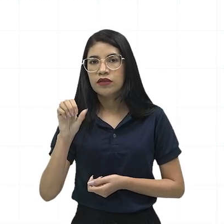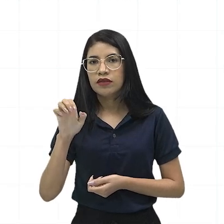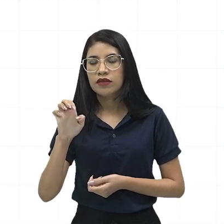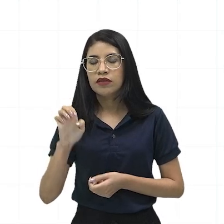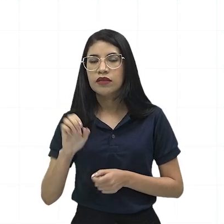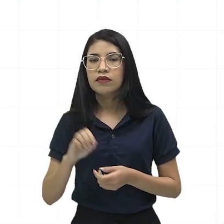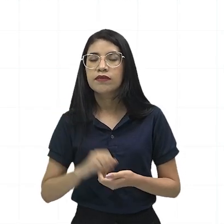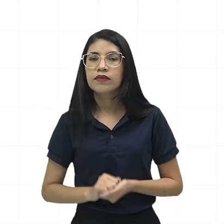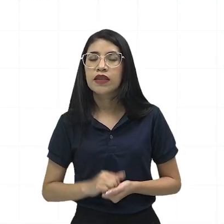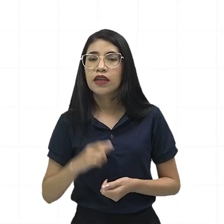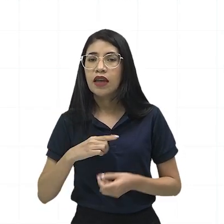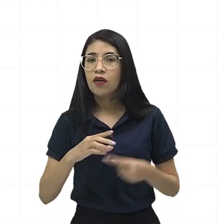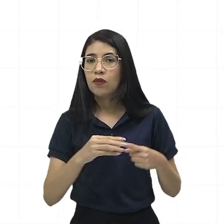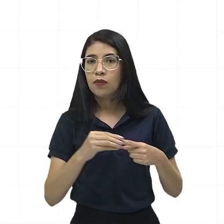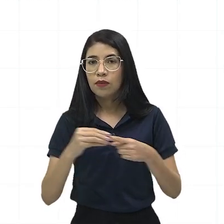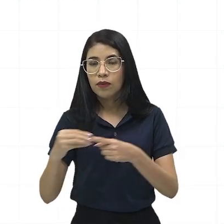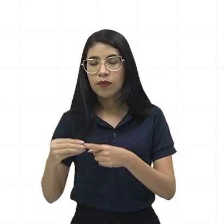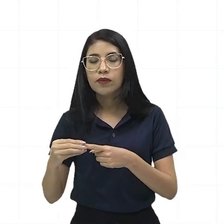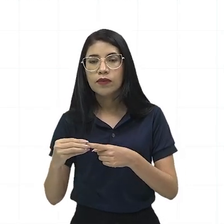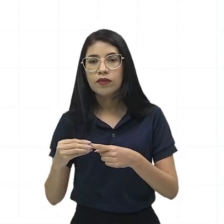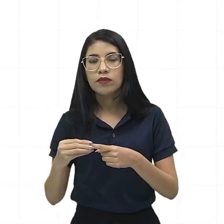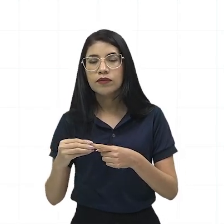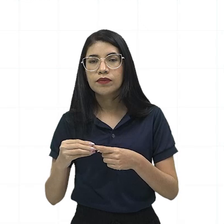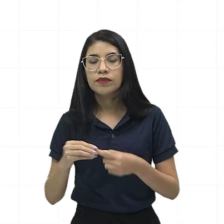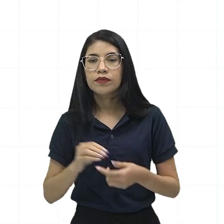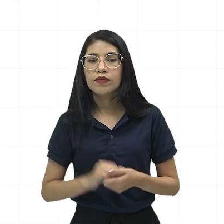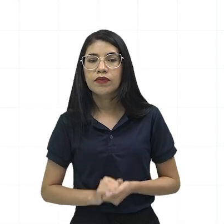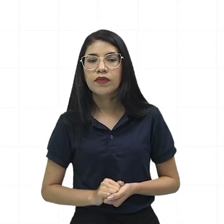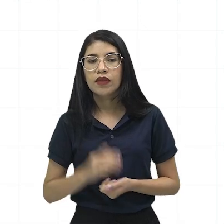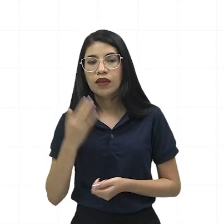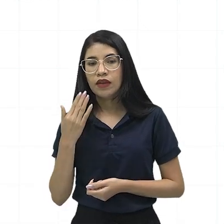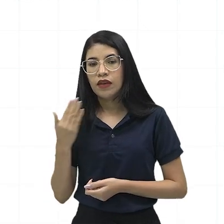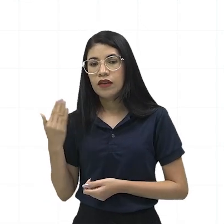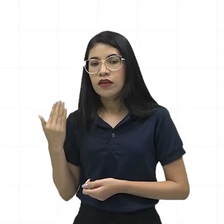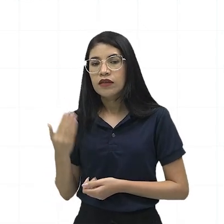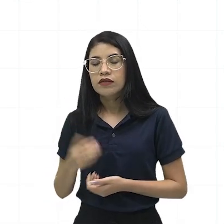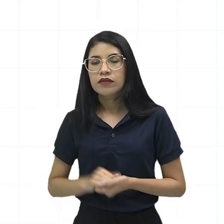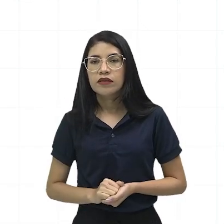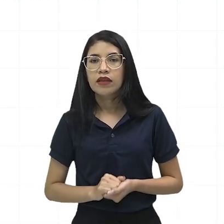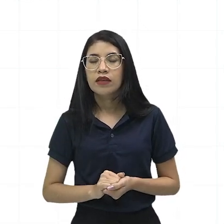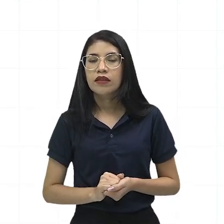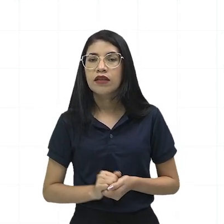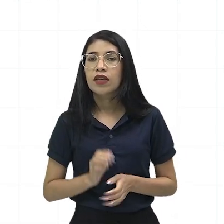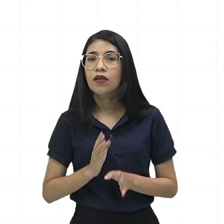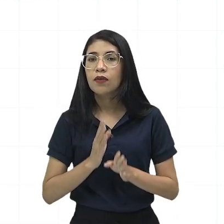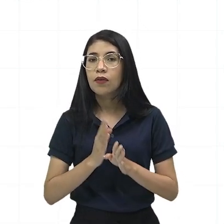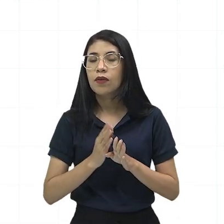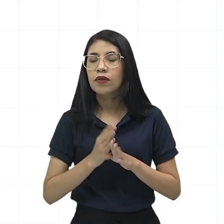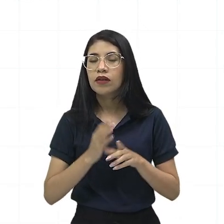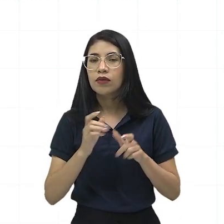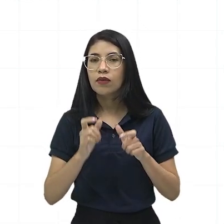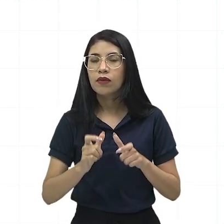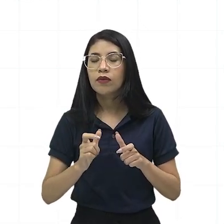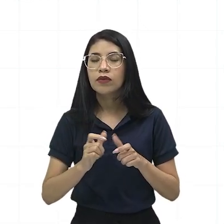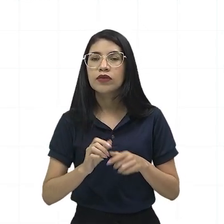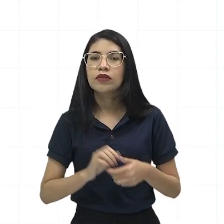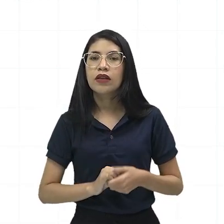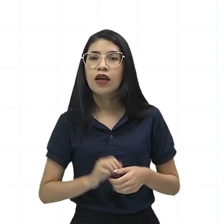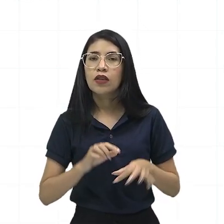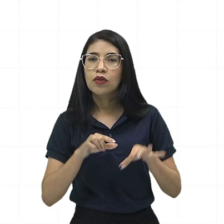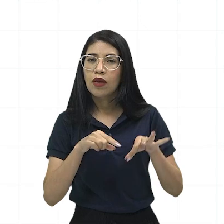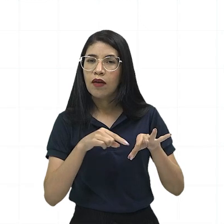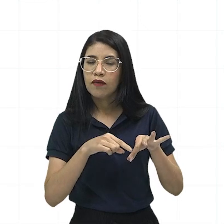é causada por um protozoário, o Trichomonas vaginalis, encontrado com mais frequência na